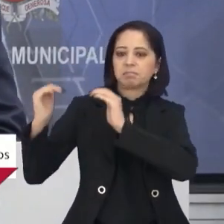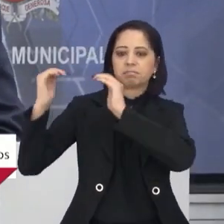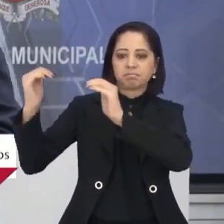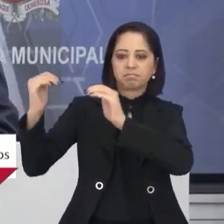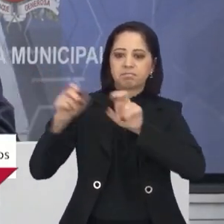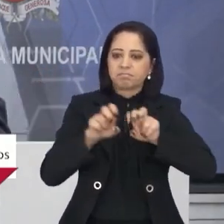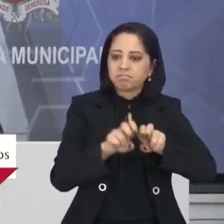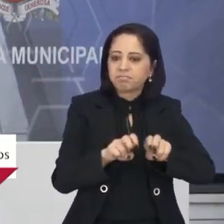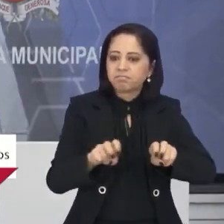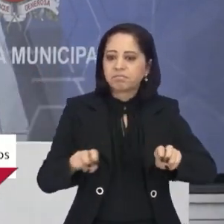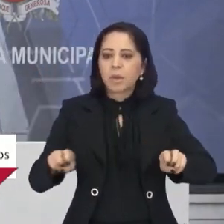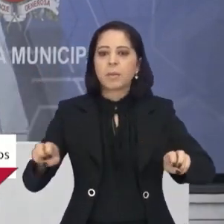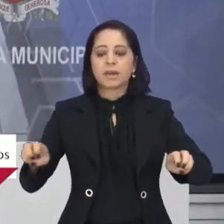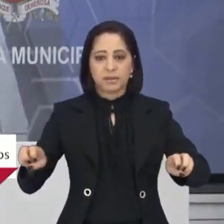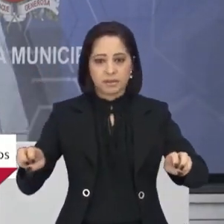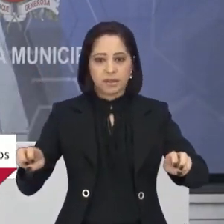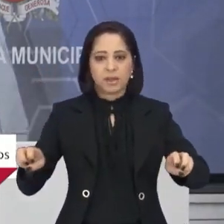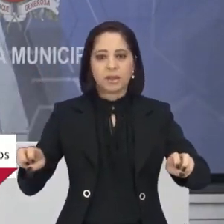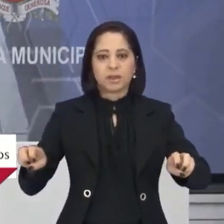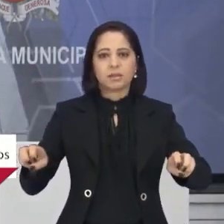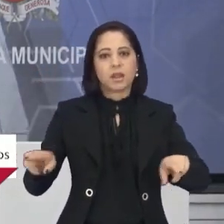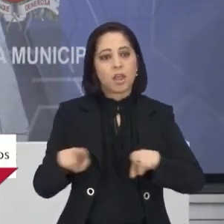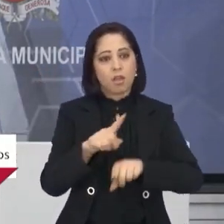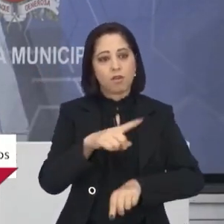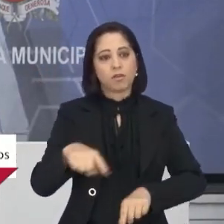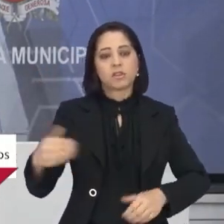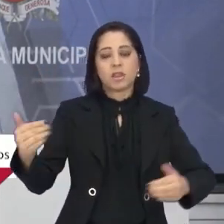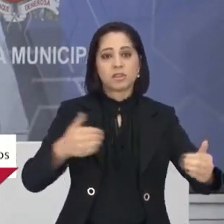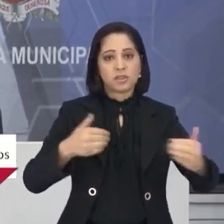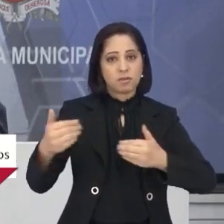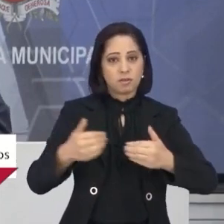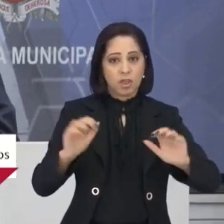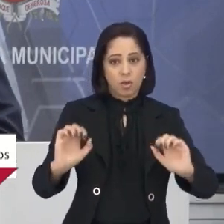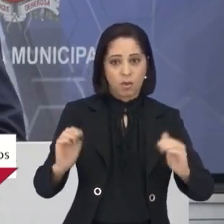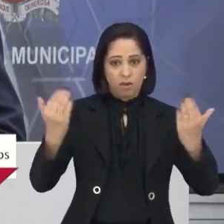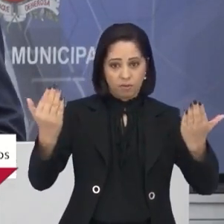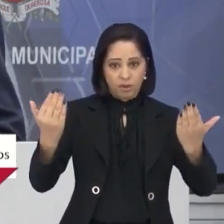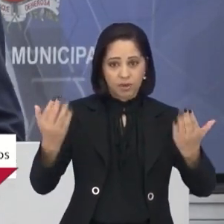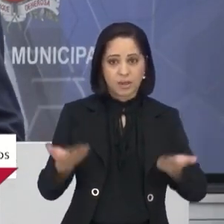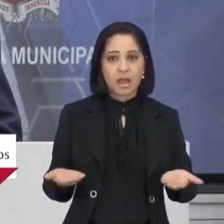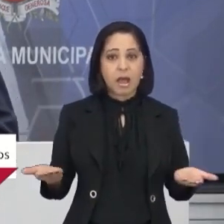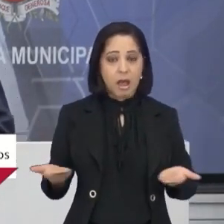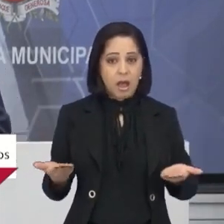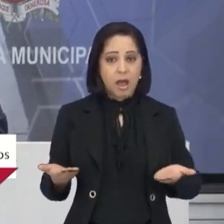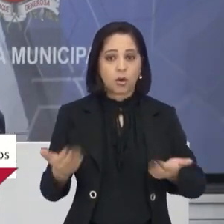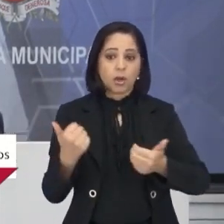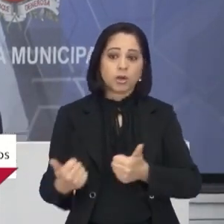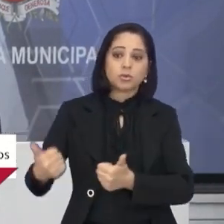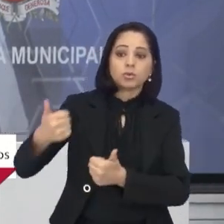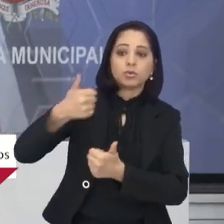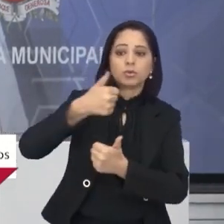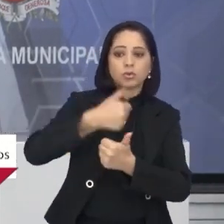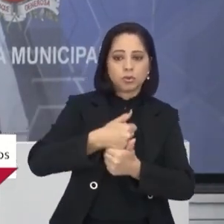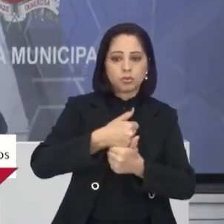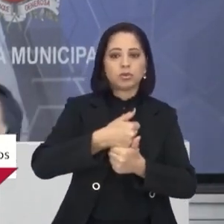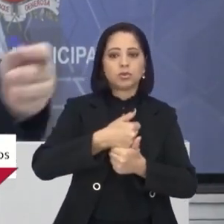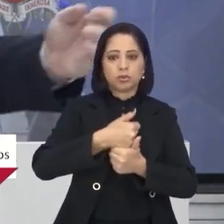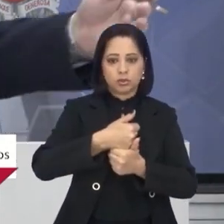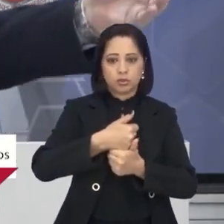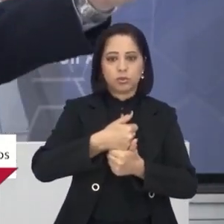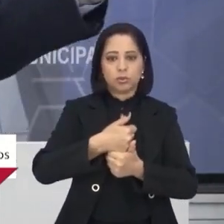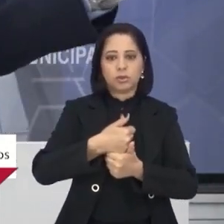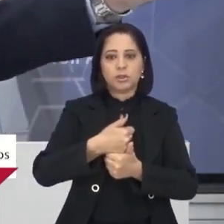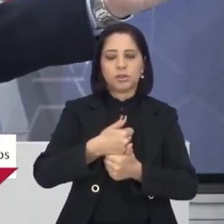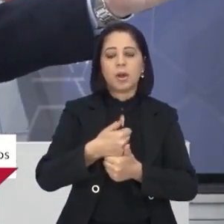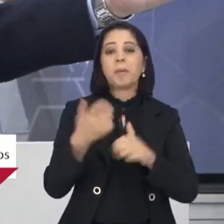mesa de abertura e Também vieram prestigiar o nosso encontro a mesa será desfeita nesse momento Para darmos continuidade aos trabalhos Uma